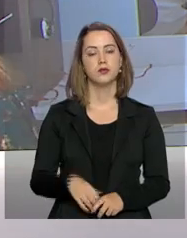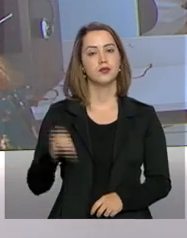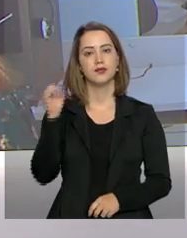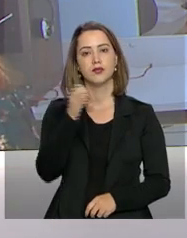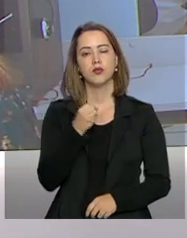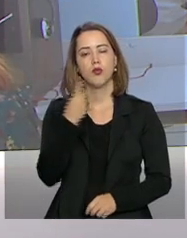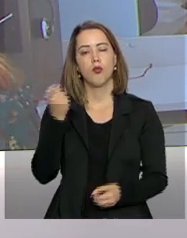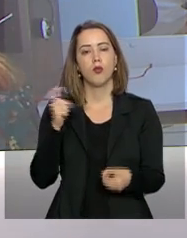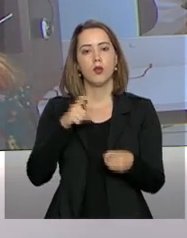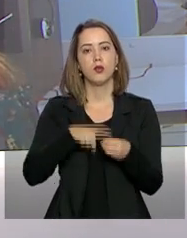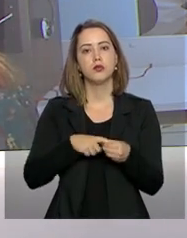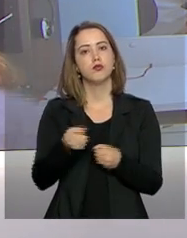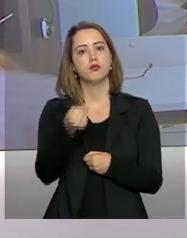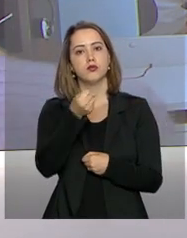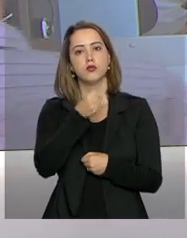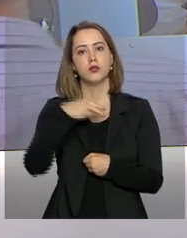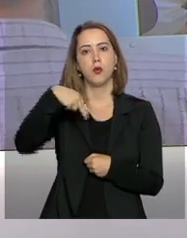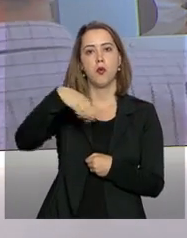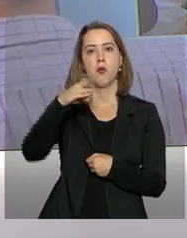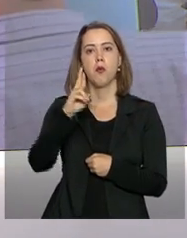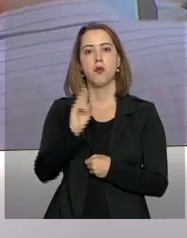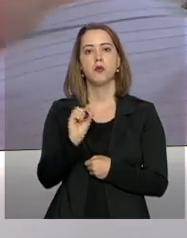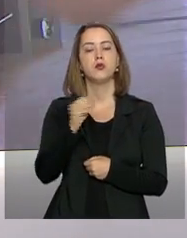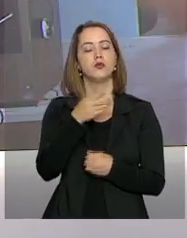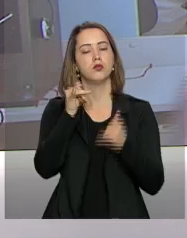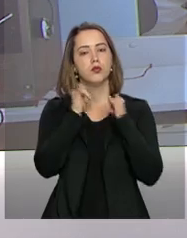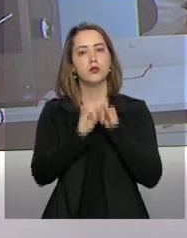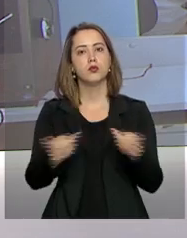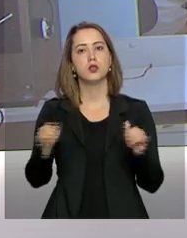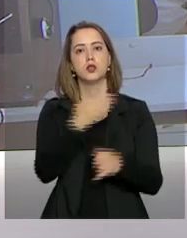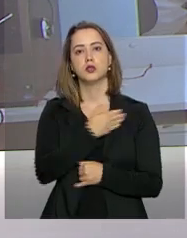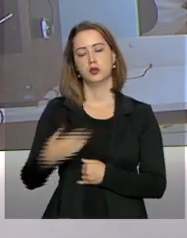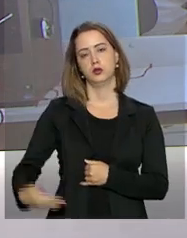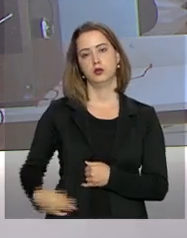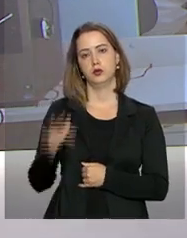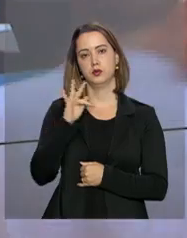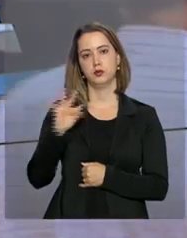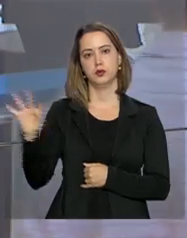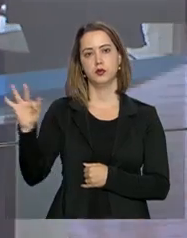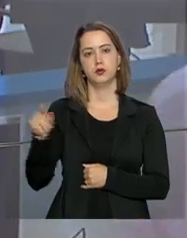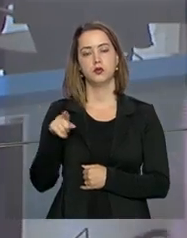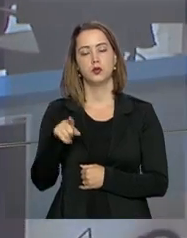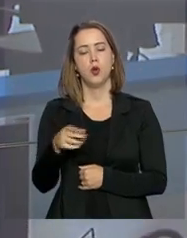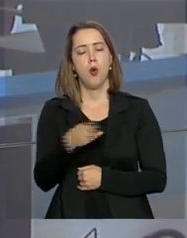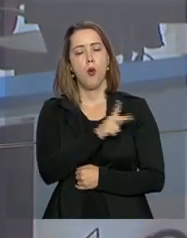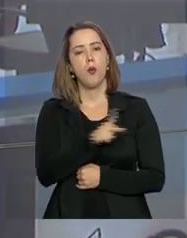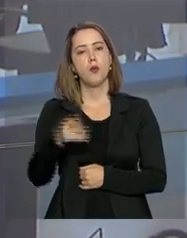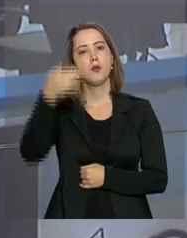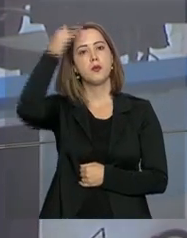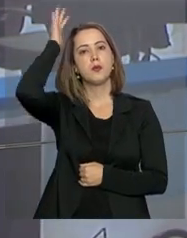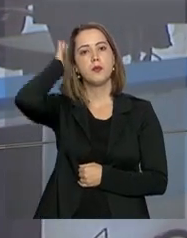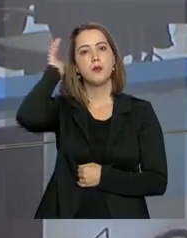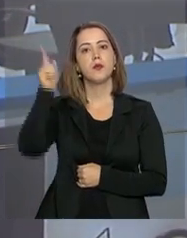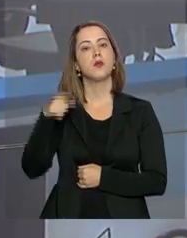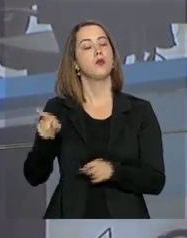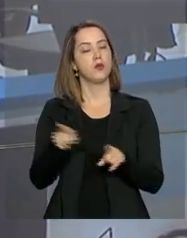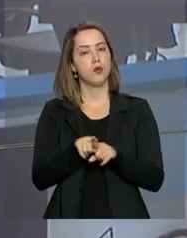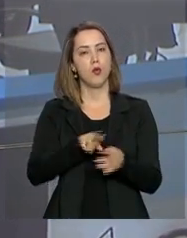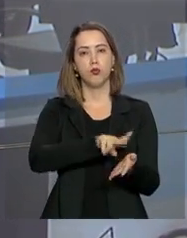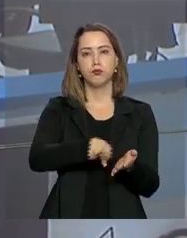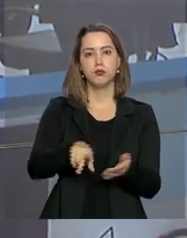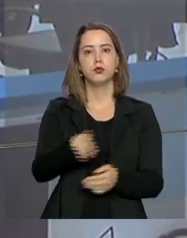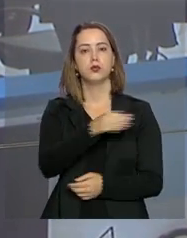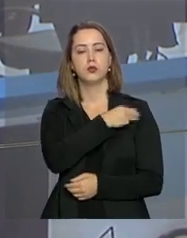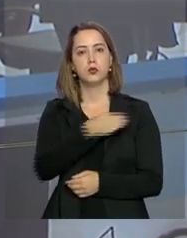Olá estamos de volta com o repórter NBR e as notícias do governo federal o presidente em exercício Michel Temer e Ministro se